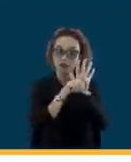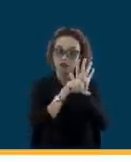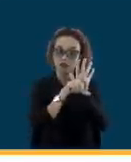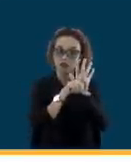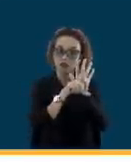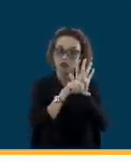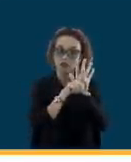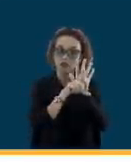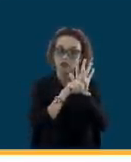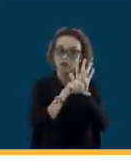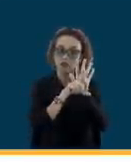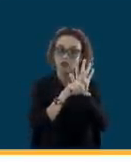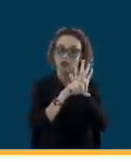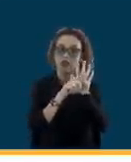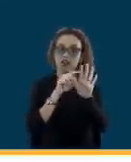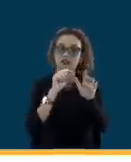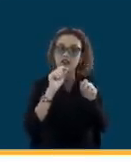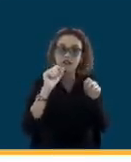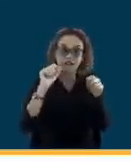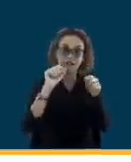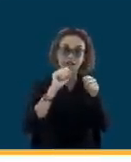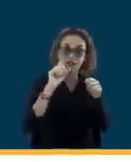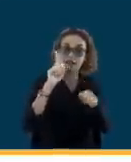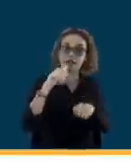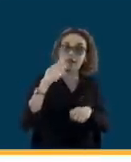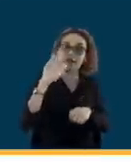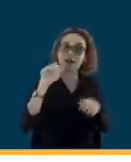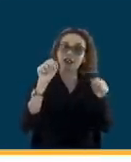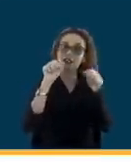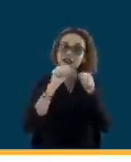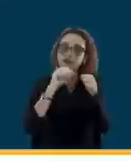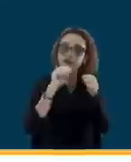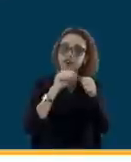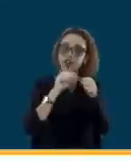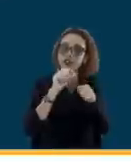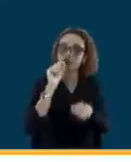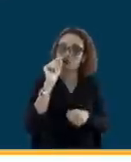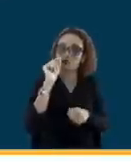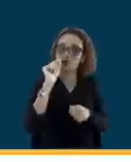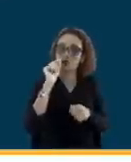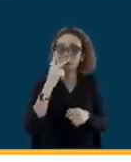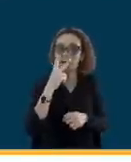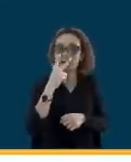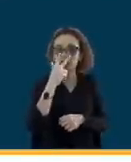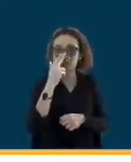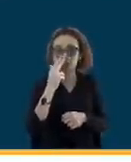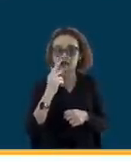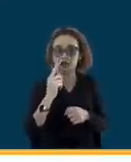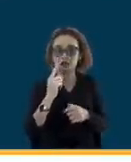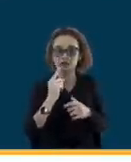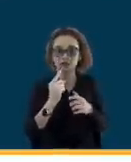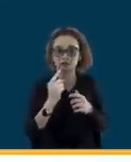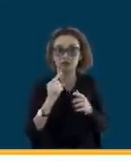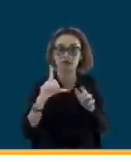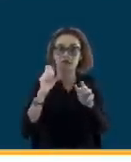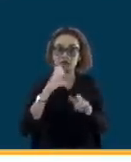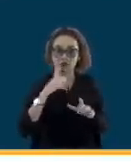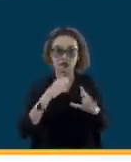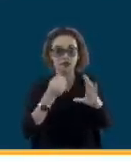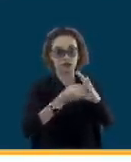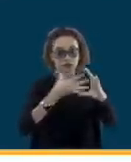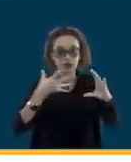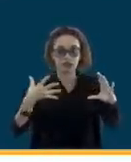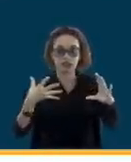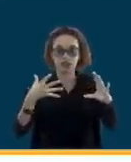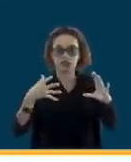para cima, uma lei que, portanto, tem a característica da mobilização,